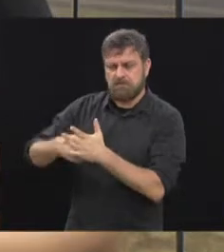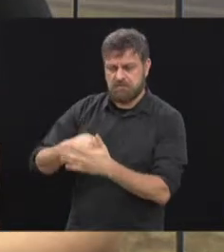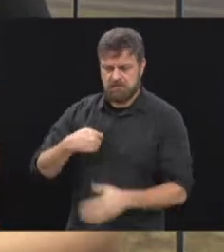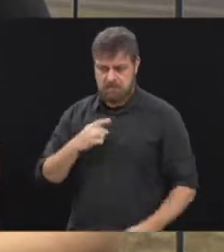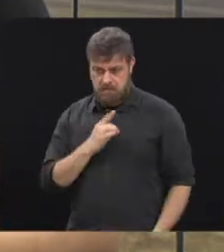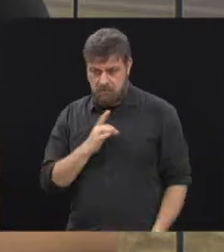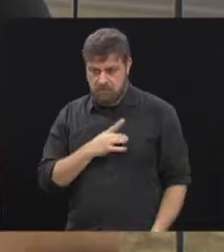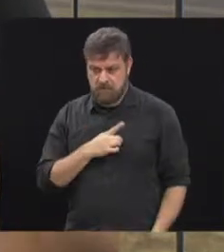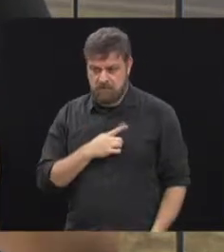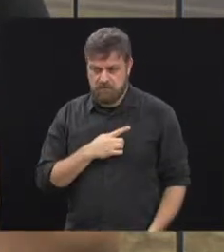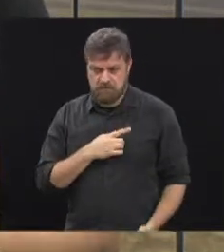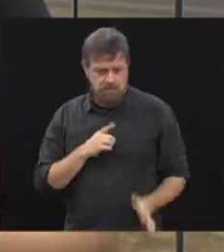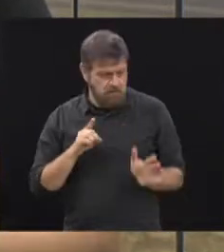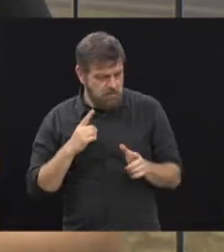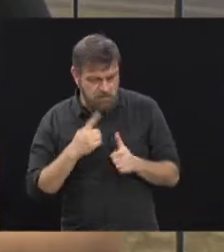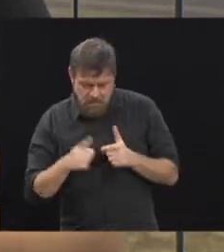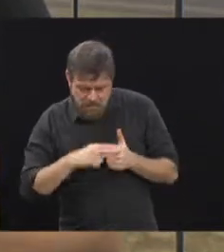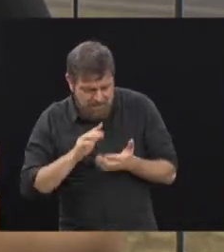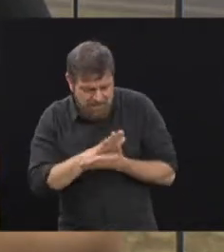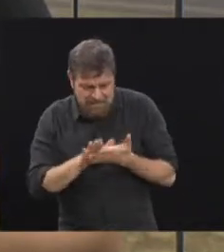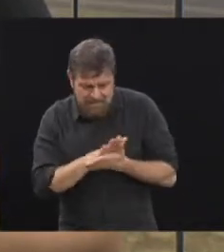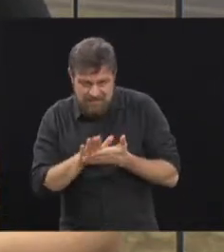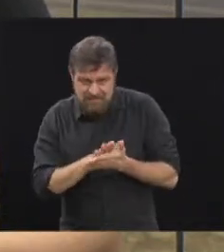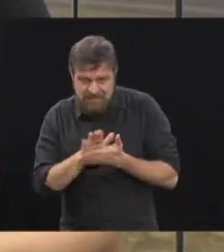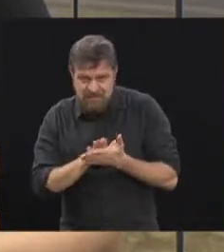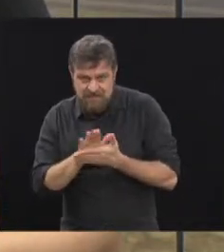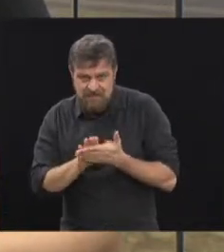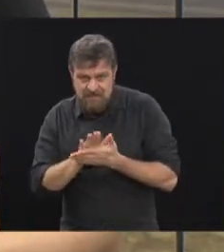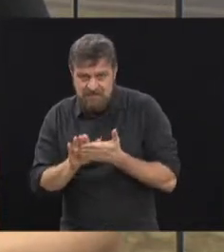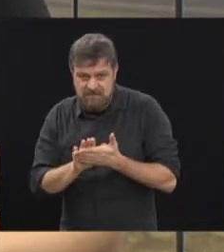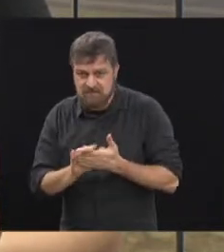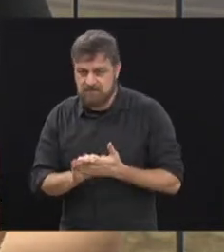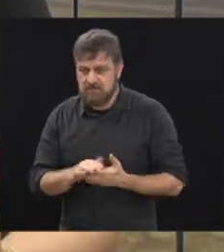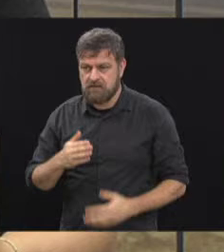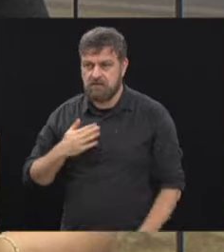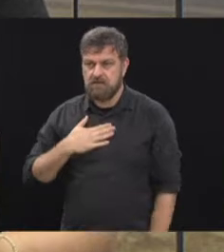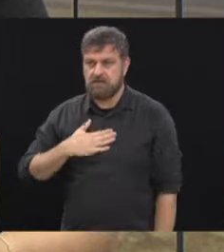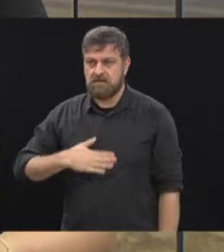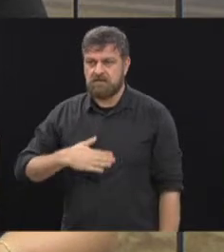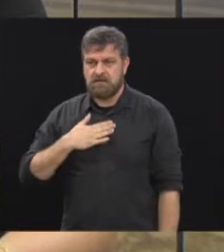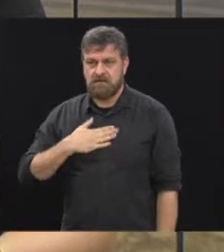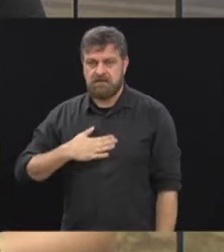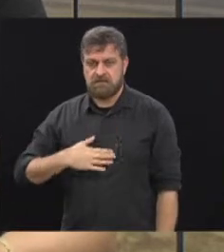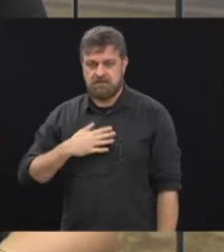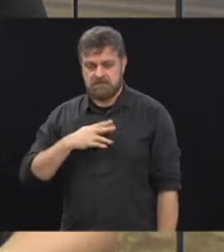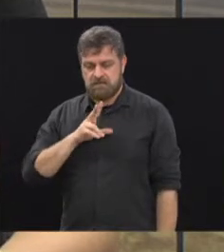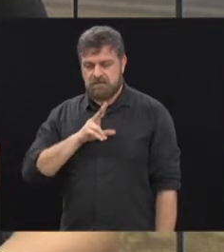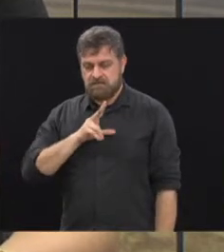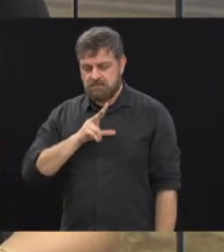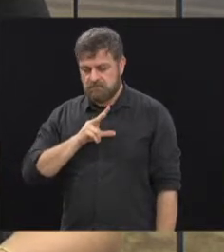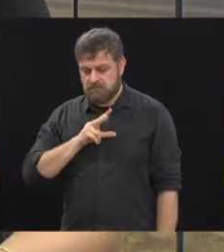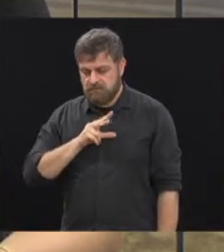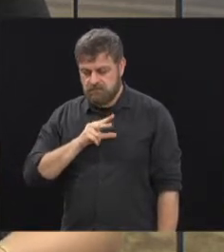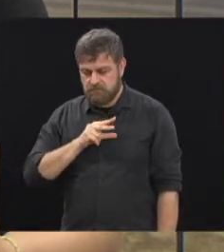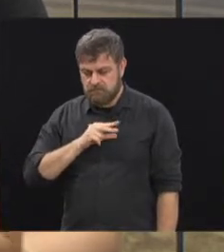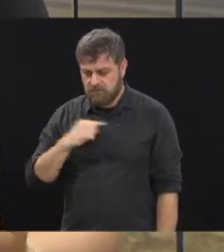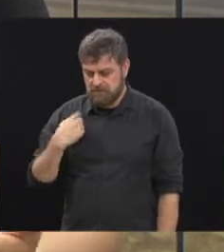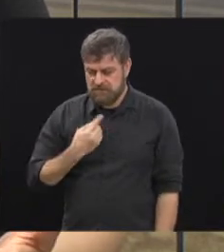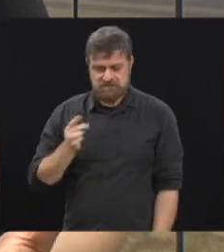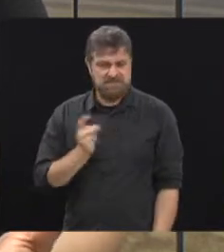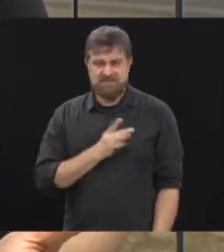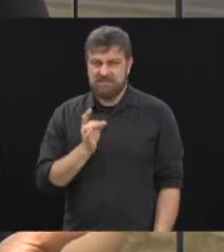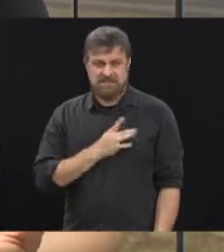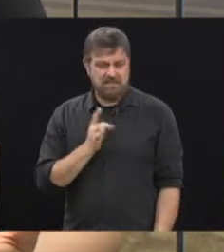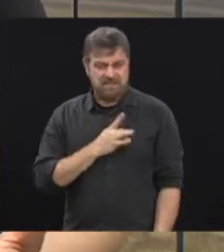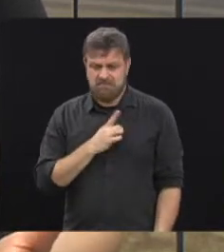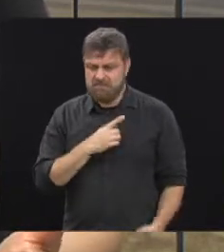Qual o problema? Não vai acontecer nada, mas de um jeito assim muito tranquilo. E nessa hora eu senti que realmente a gente tem medo de coisas